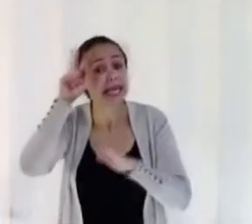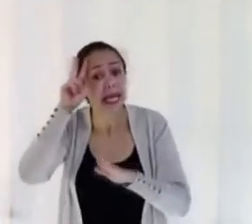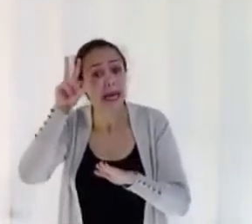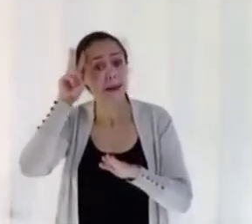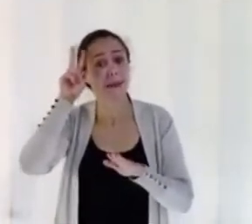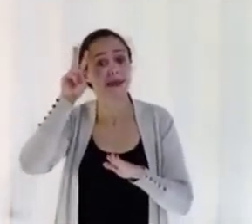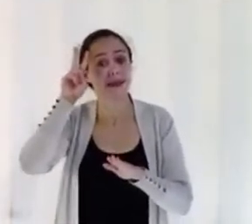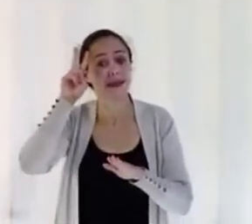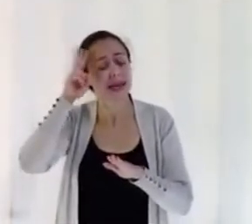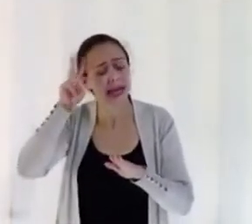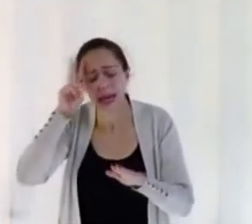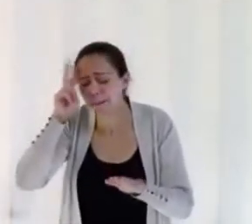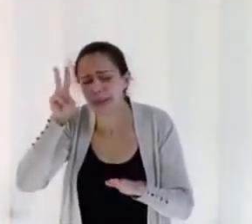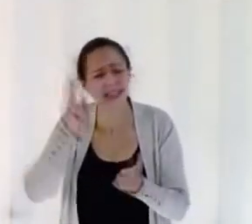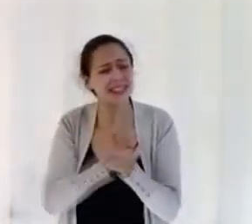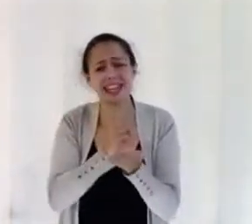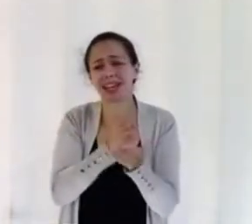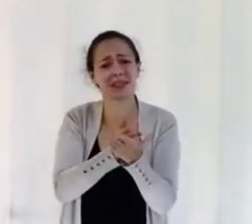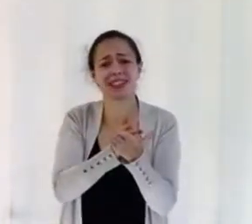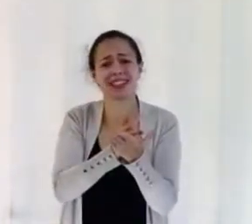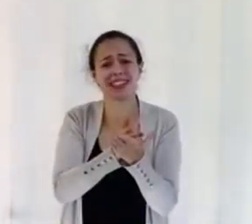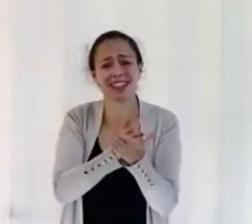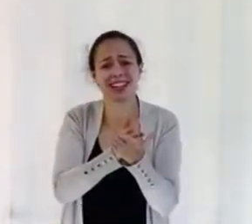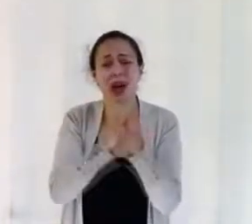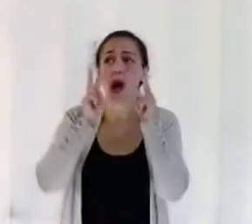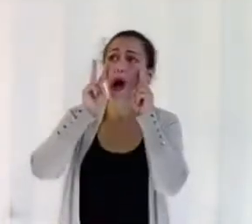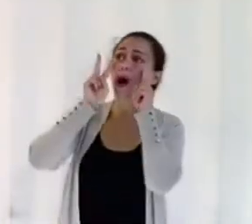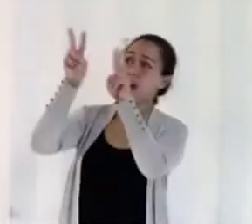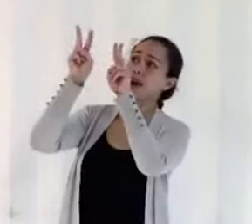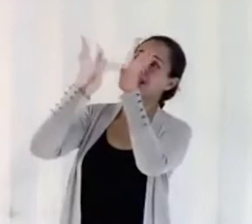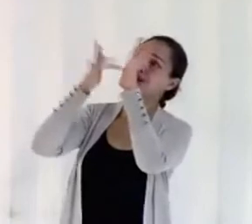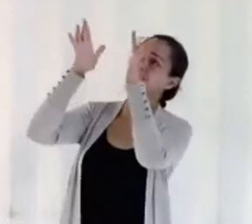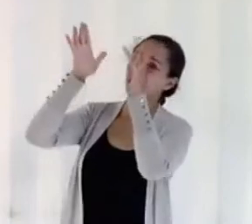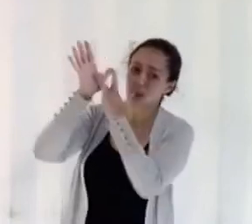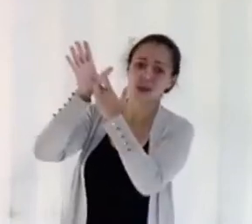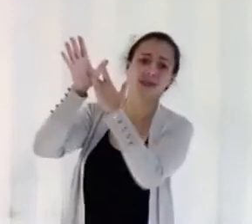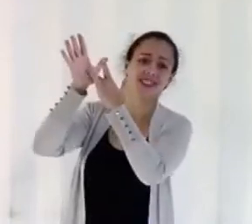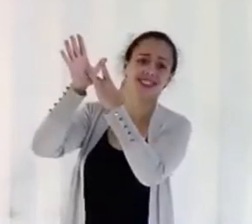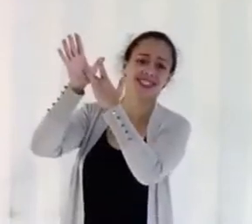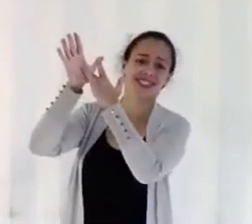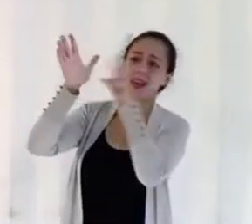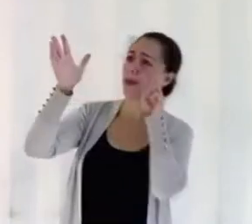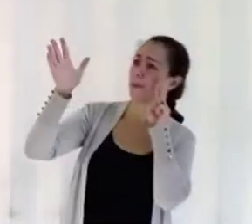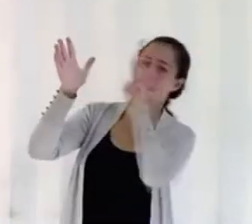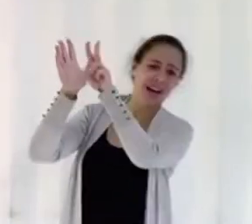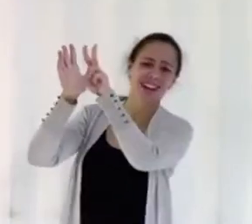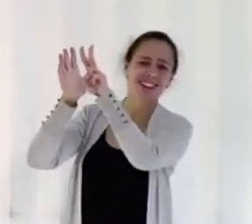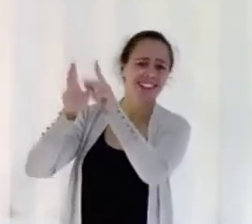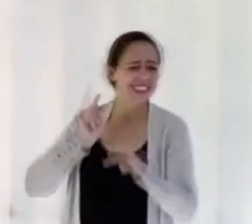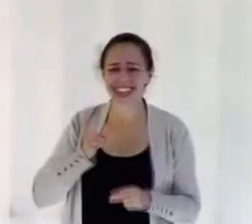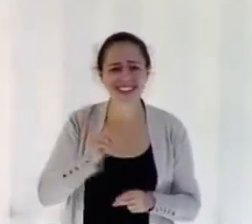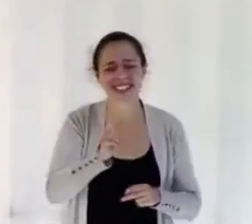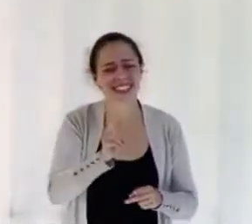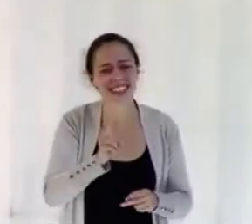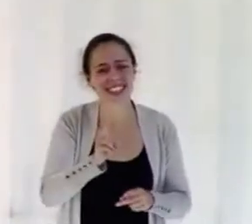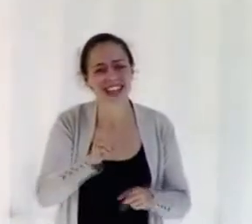Jesus. Então o guia é aquele que conhece, mas o guia é aquele que orienta, aquele que capacita